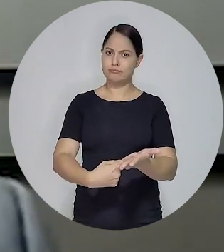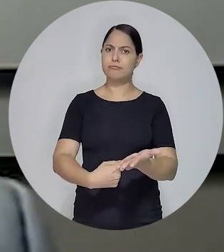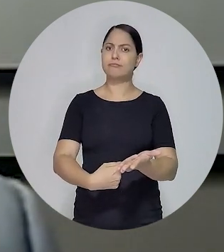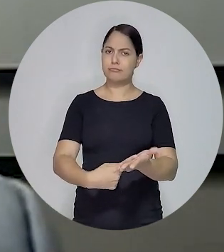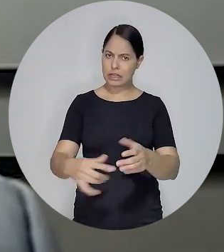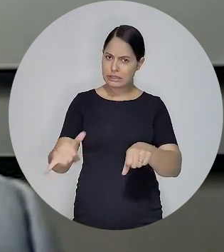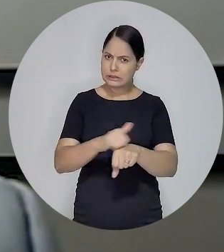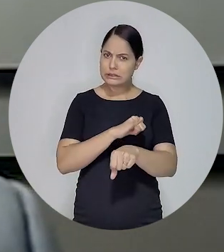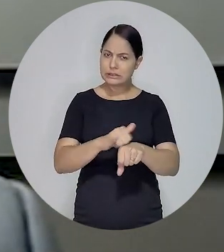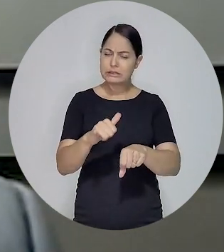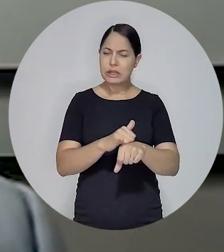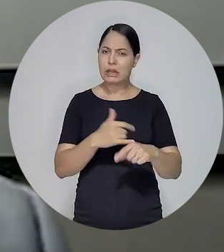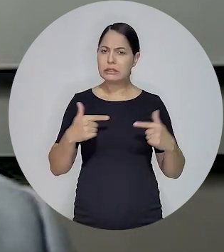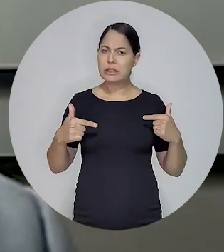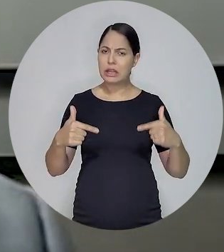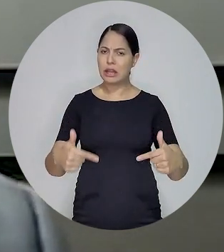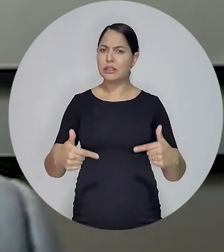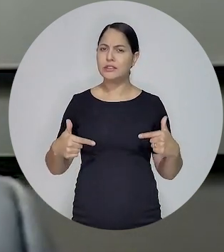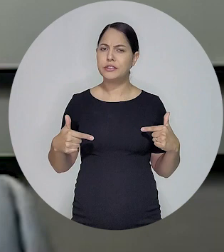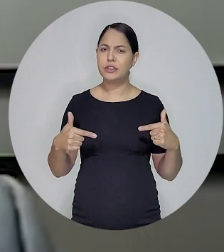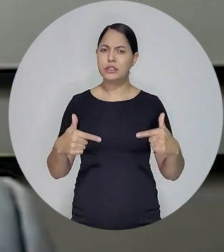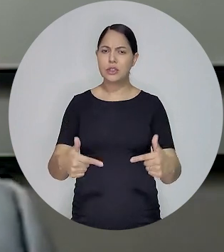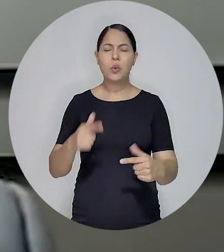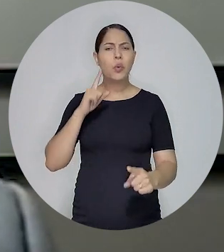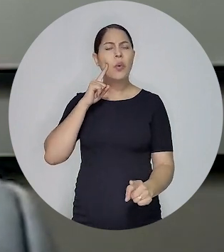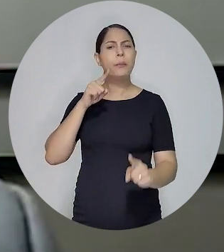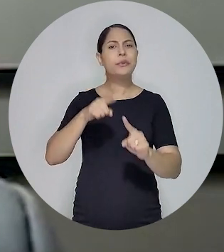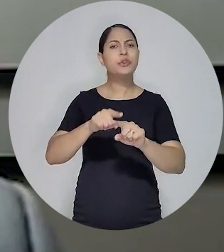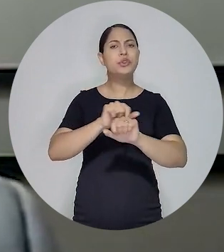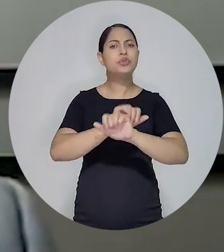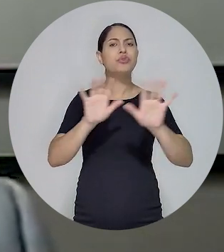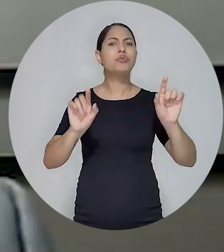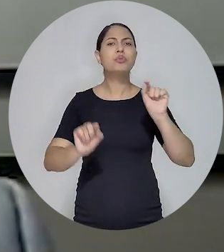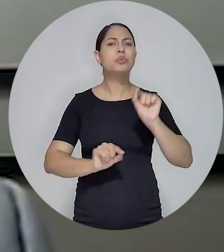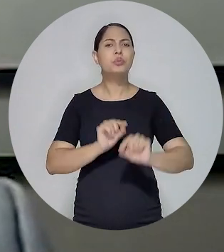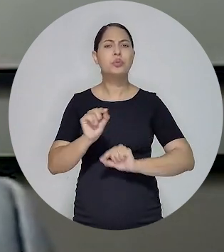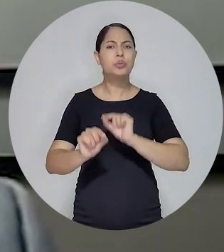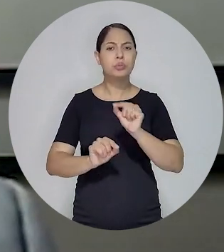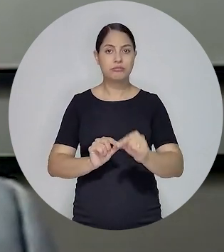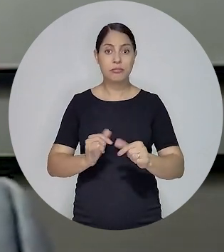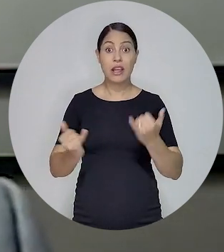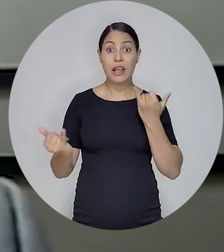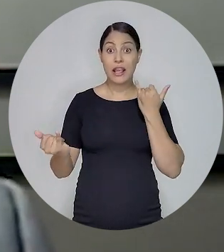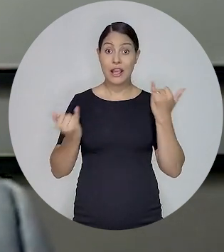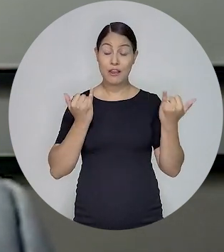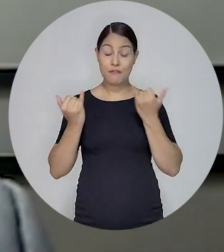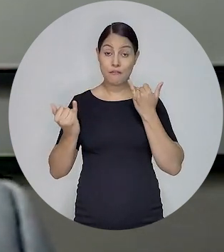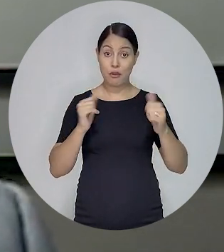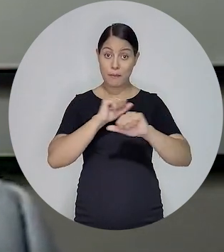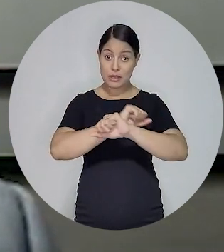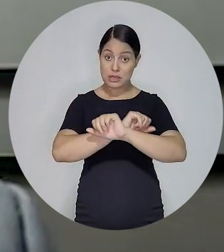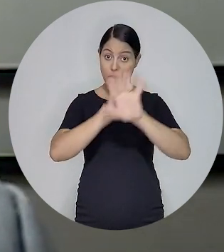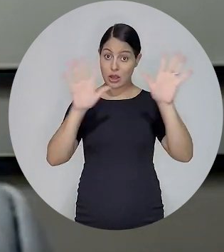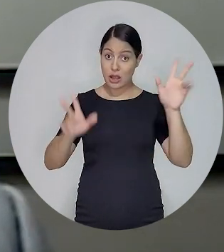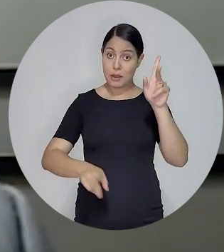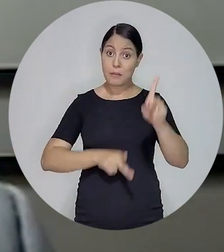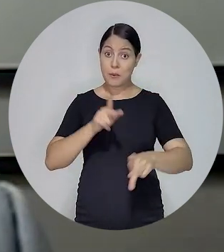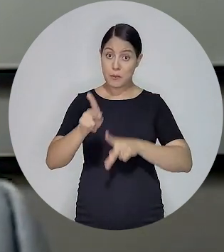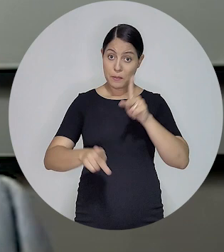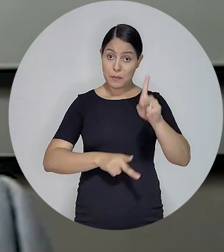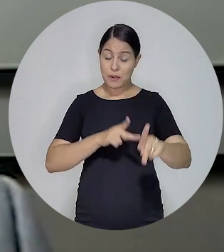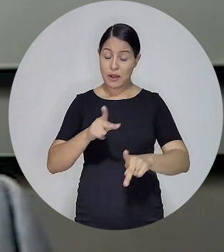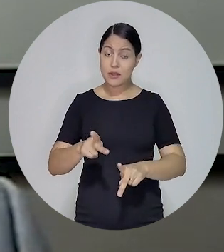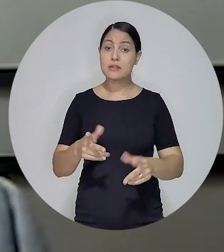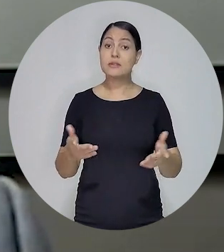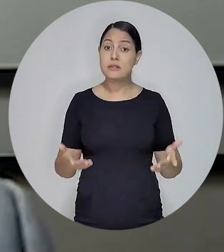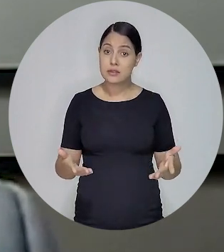se comprometem a adotar medidas e ações, né, com o objetivo de disseminar a necessidade,